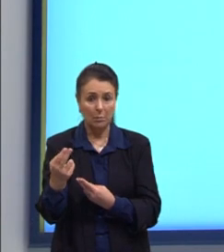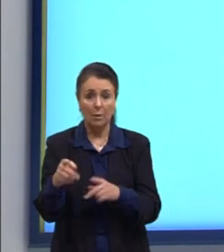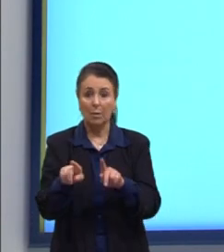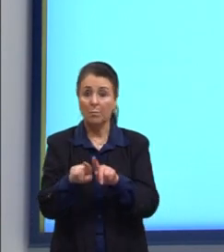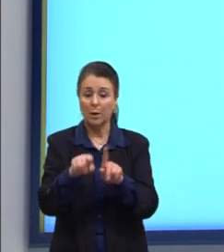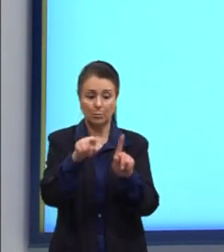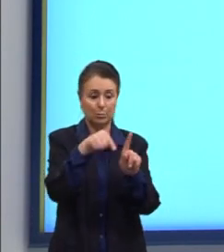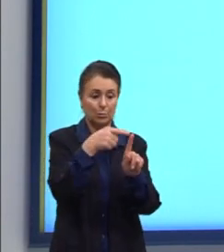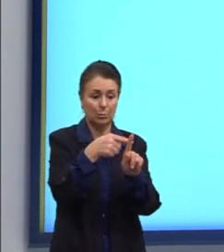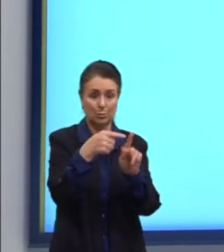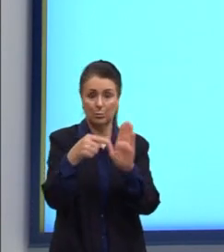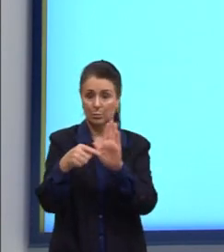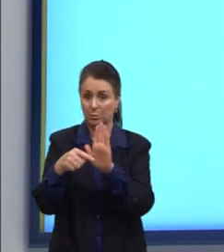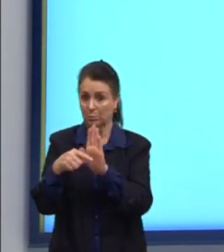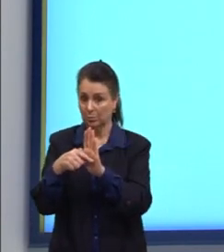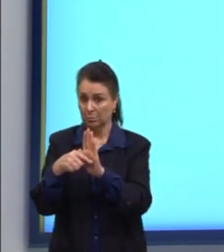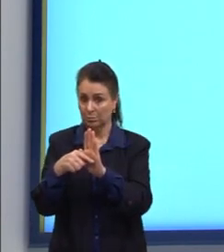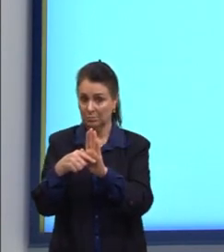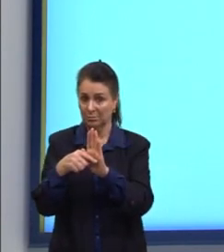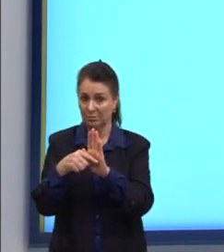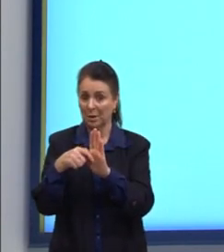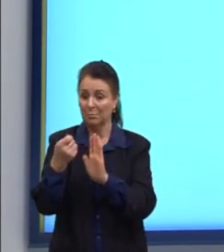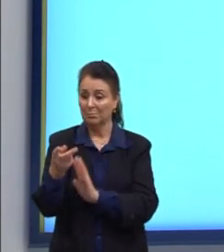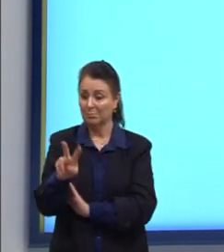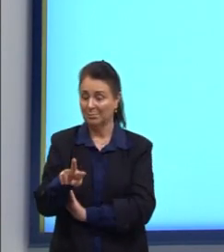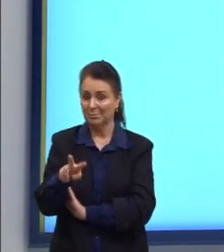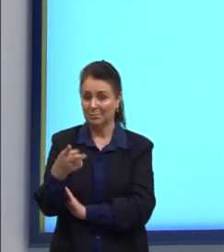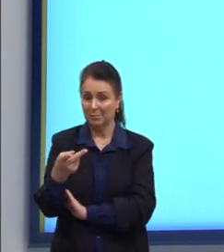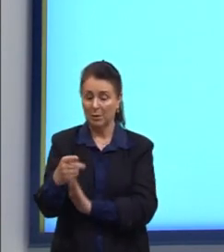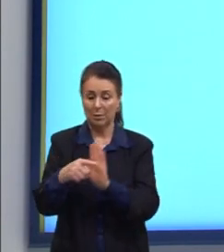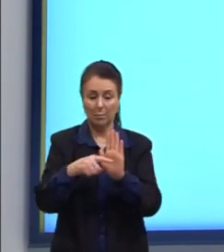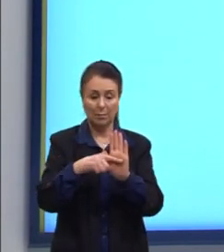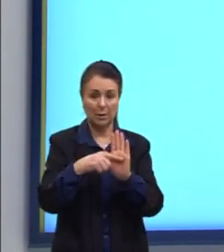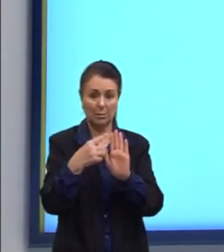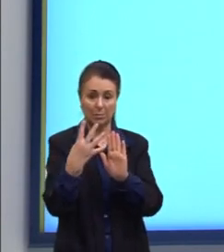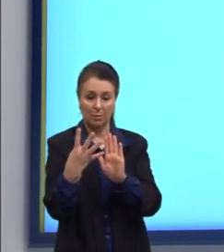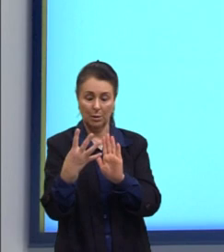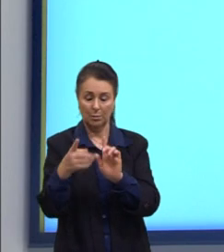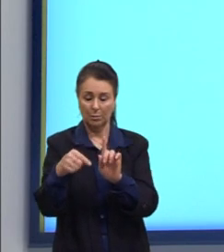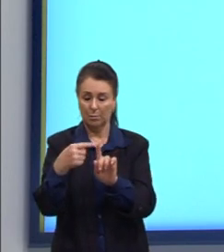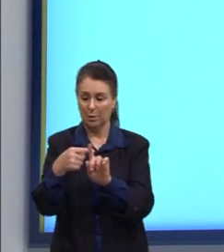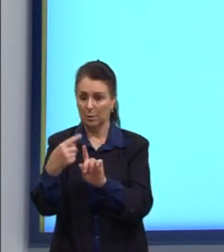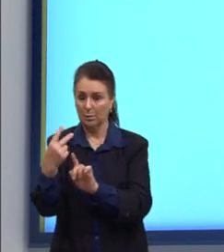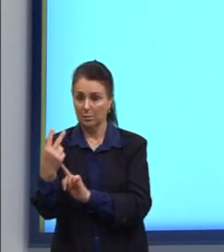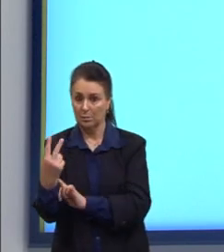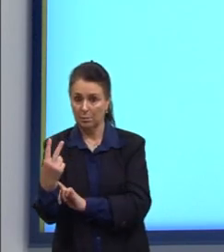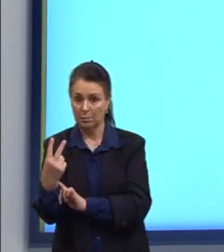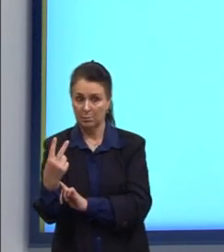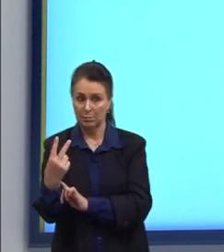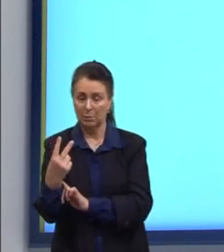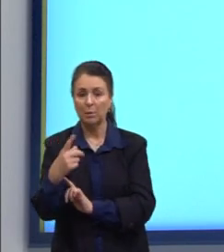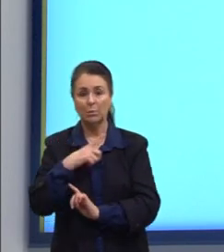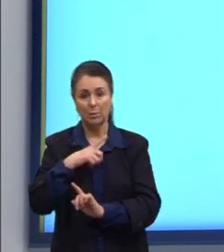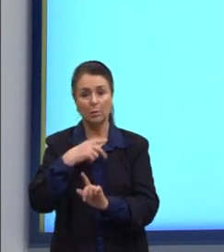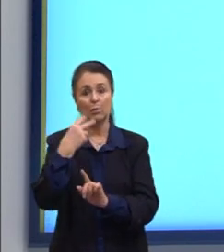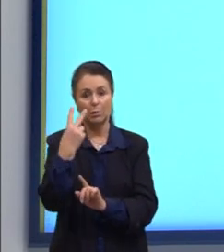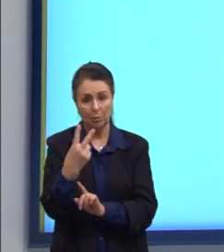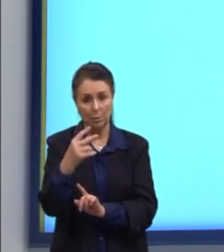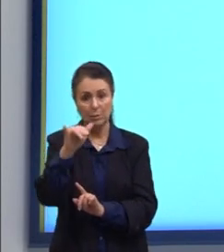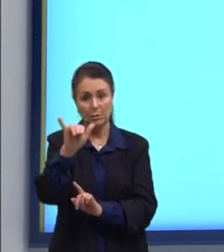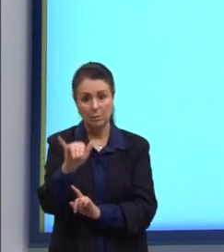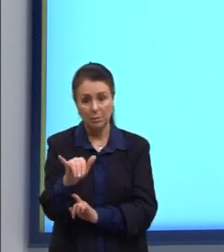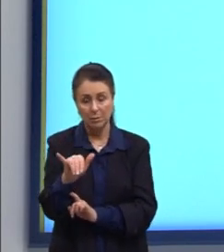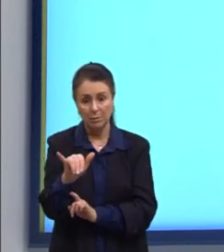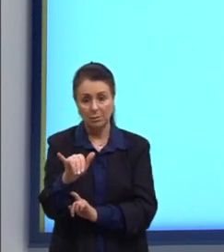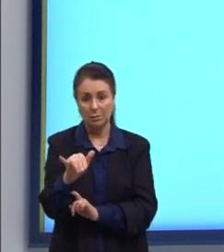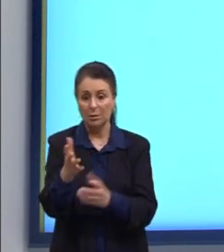tem que ser contrários porque se eu somar menos quatro com mais dois eu ainda teria menos dois y e eu busco